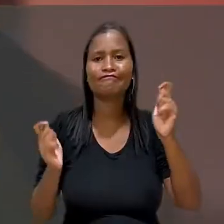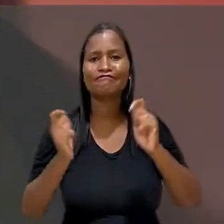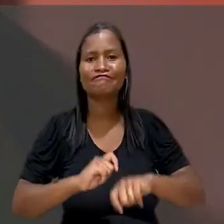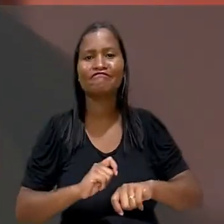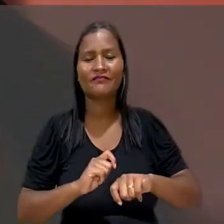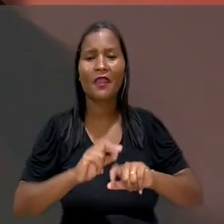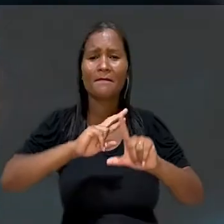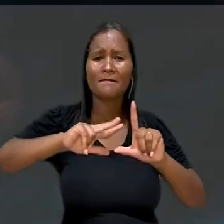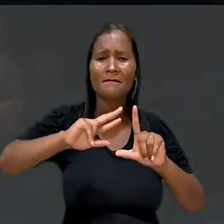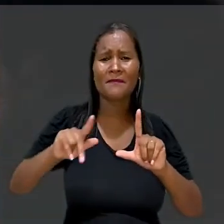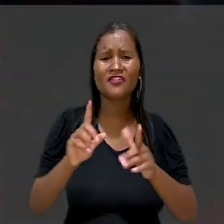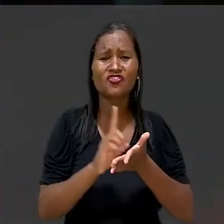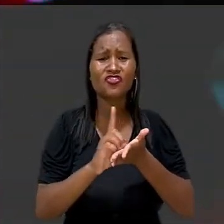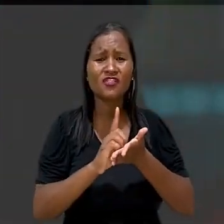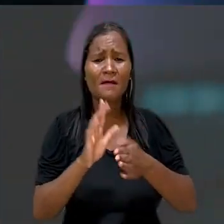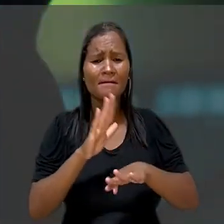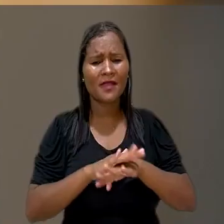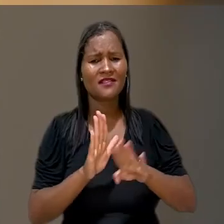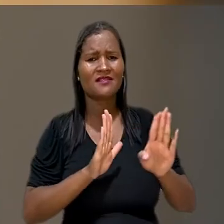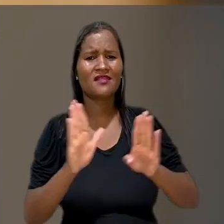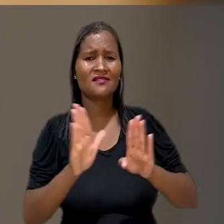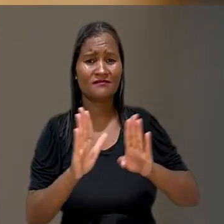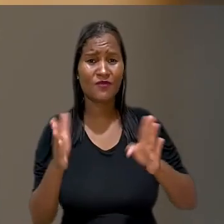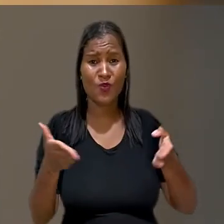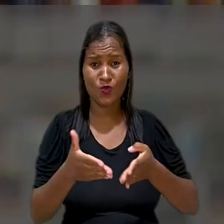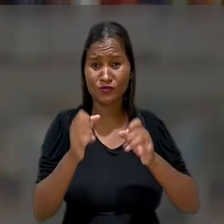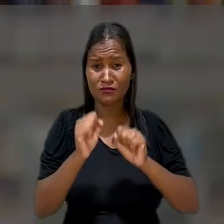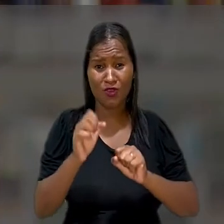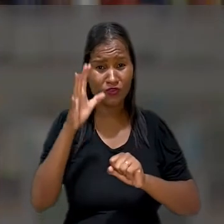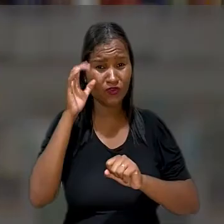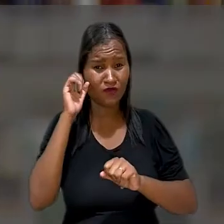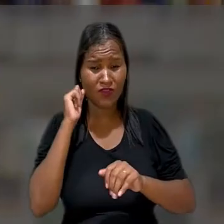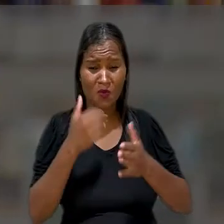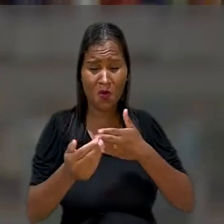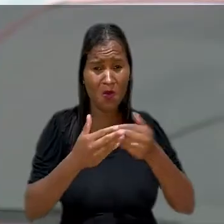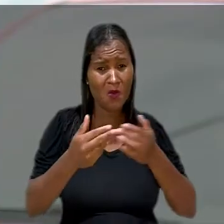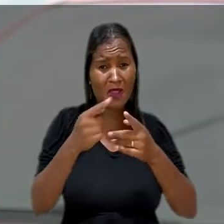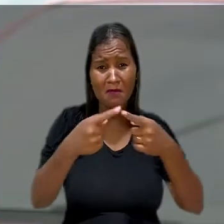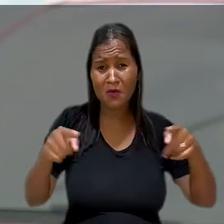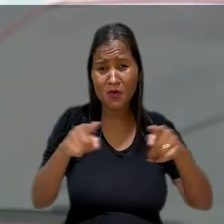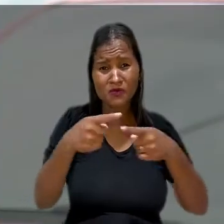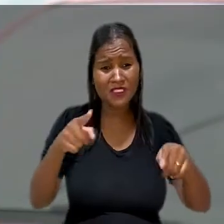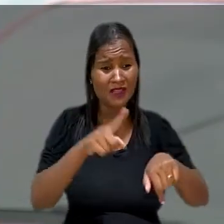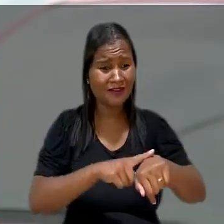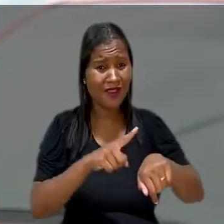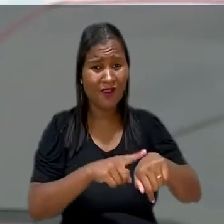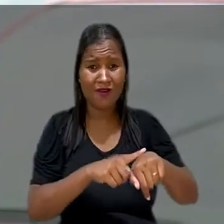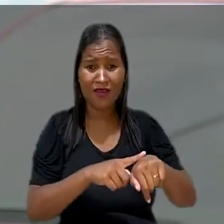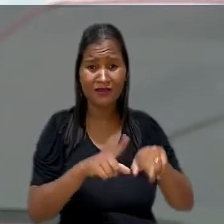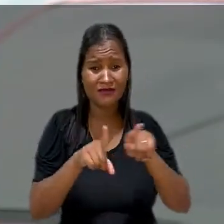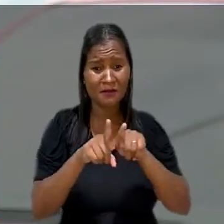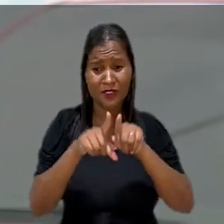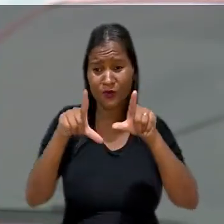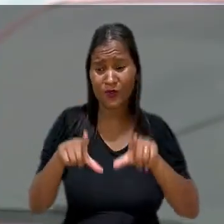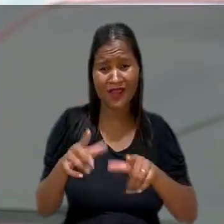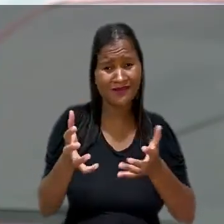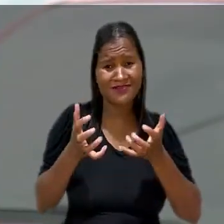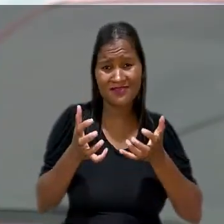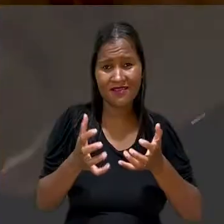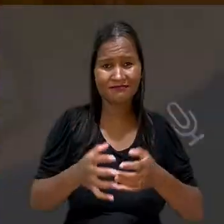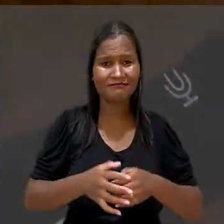alcance. Mídias digitais ficaram muito mais acessíveis e hoje podemos ouvir qualquer música na hora e no lugar em que